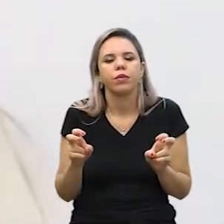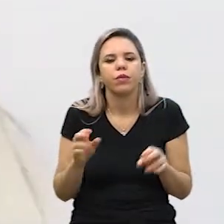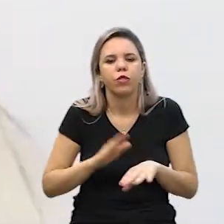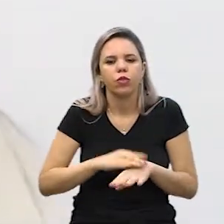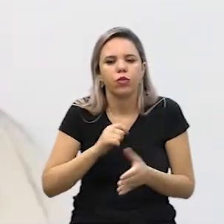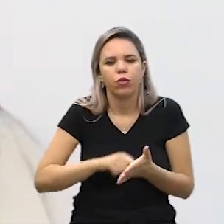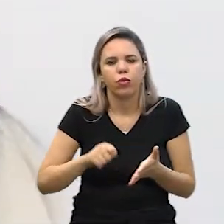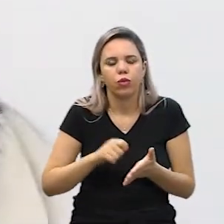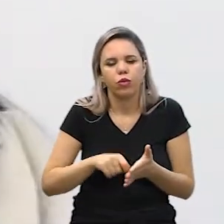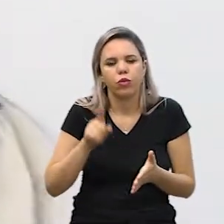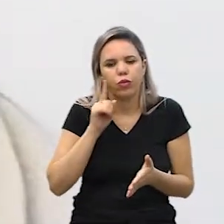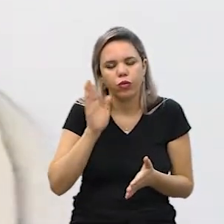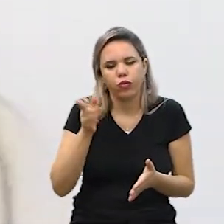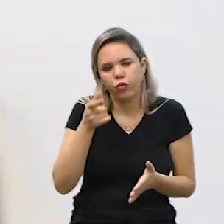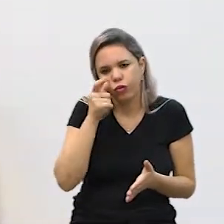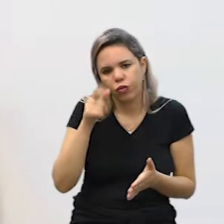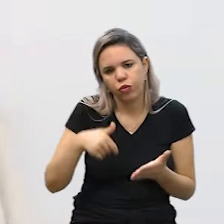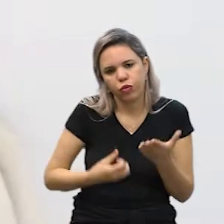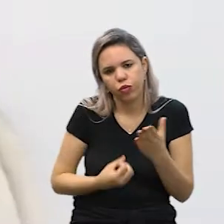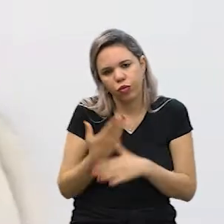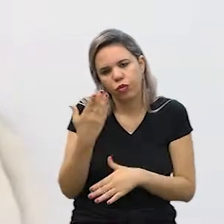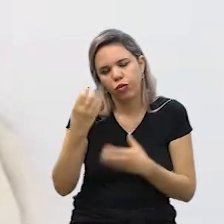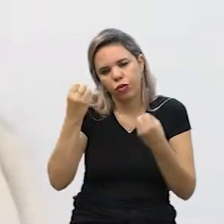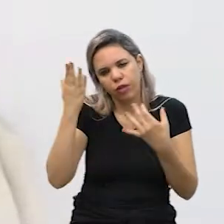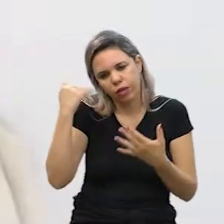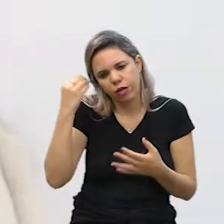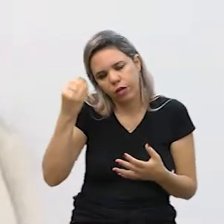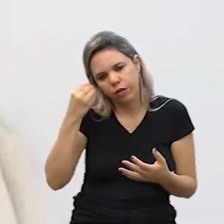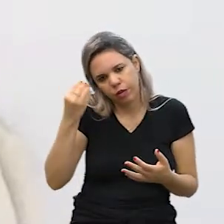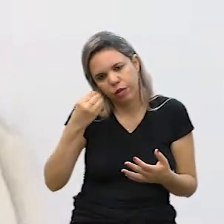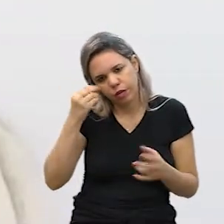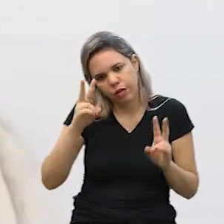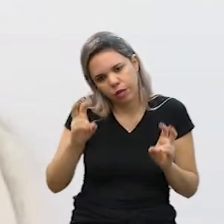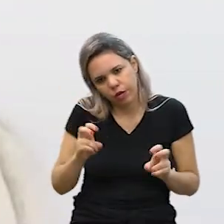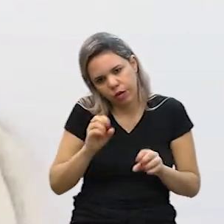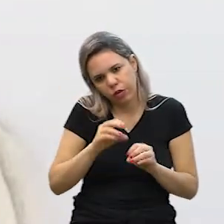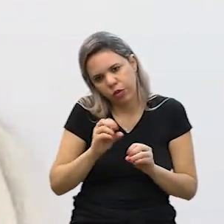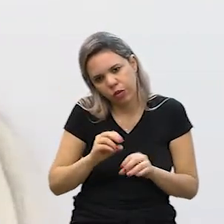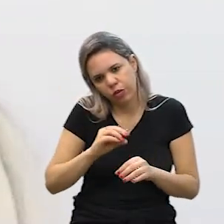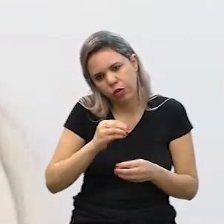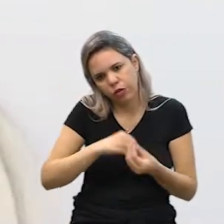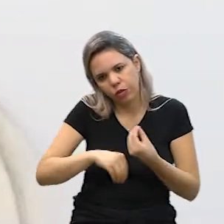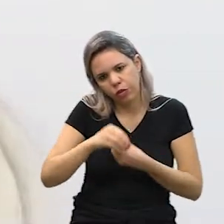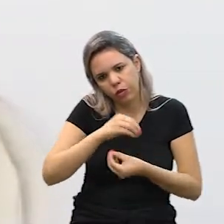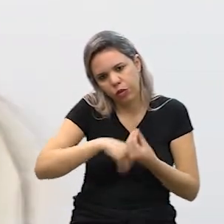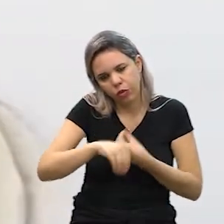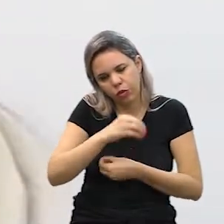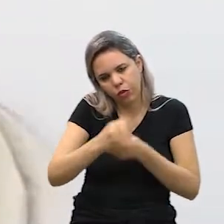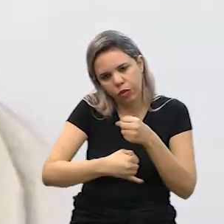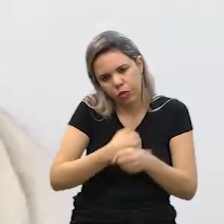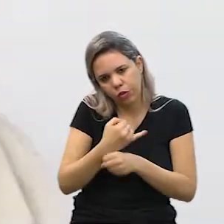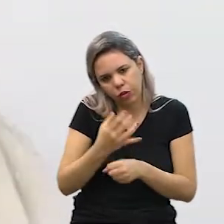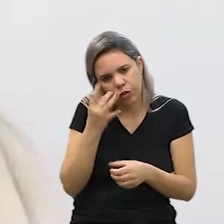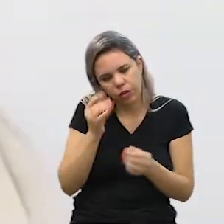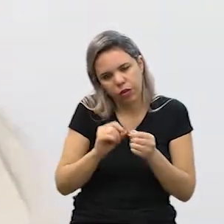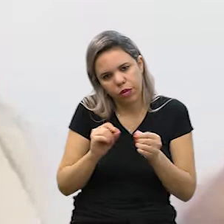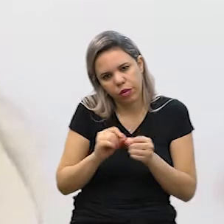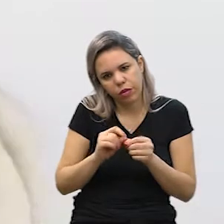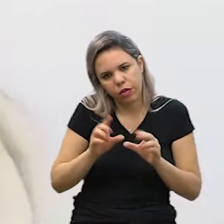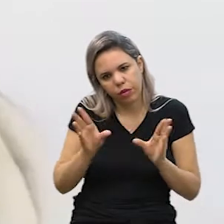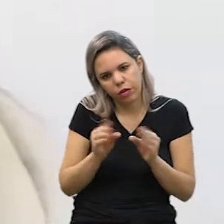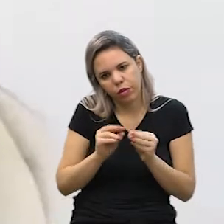autores norte-americanos eles já vinham com essa tratativa sobre a questão do ensino híbrido, de que forma fazer isso,